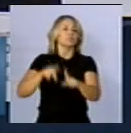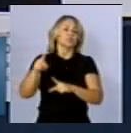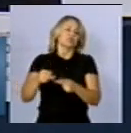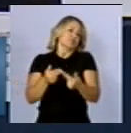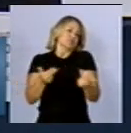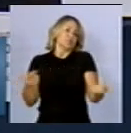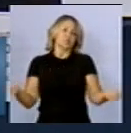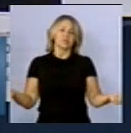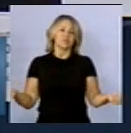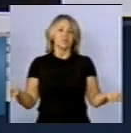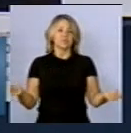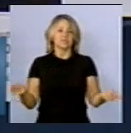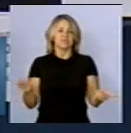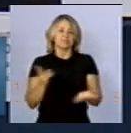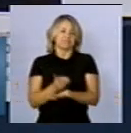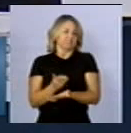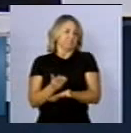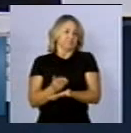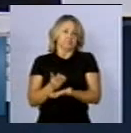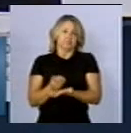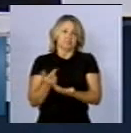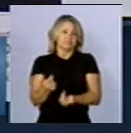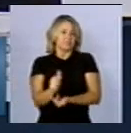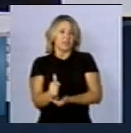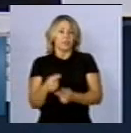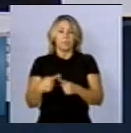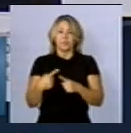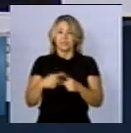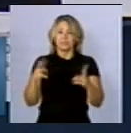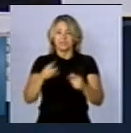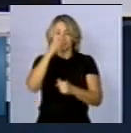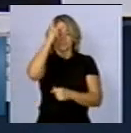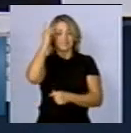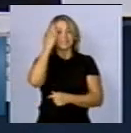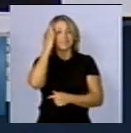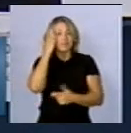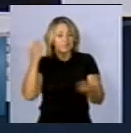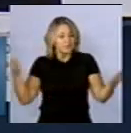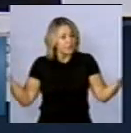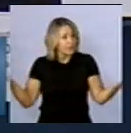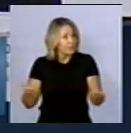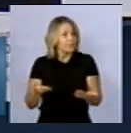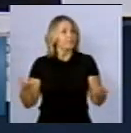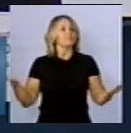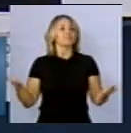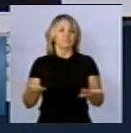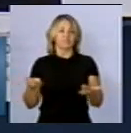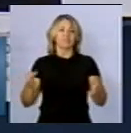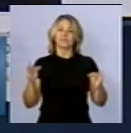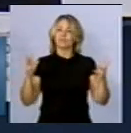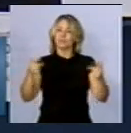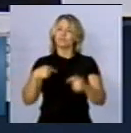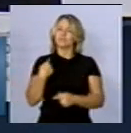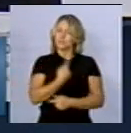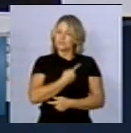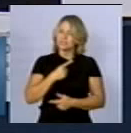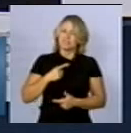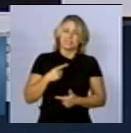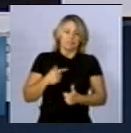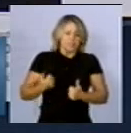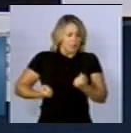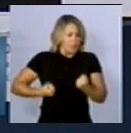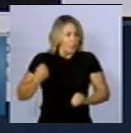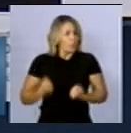coisas corriqueiras porque todos sabem que nos dias de hoje todos nós corremos muito